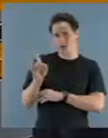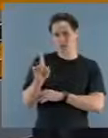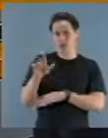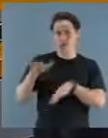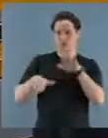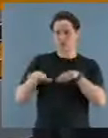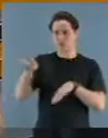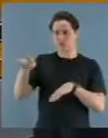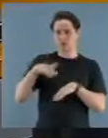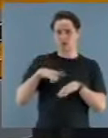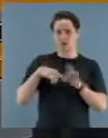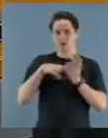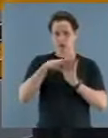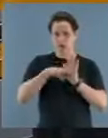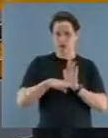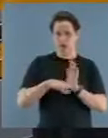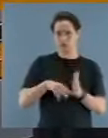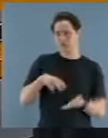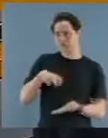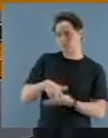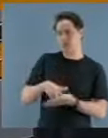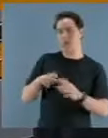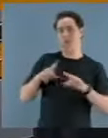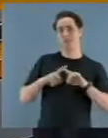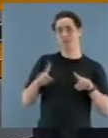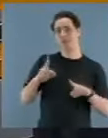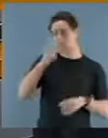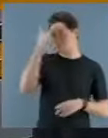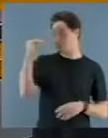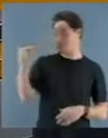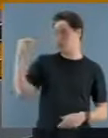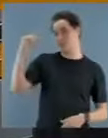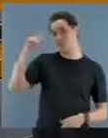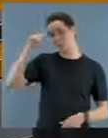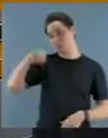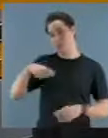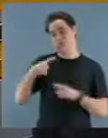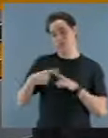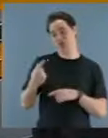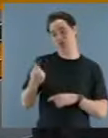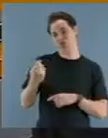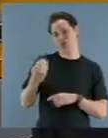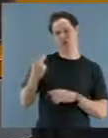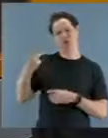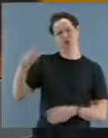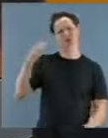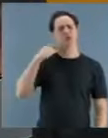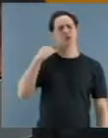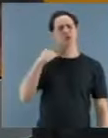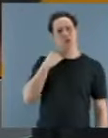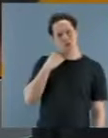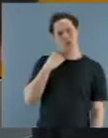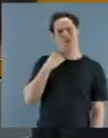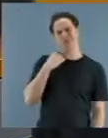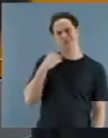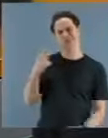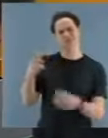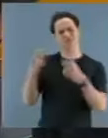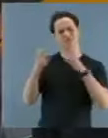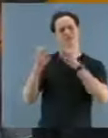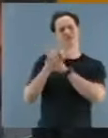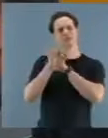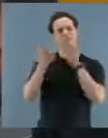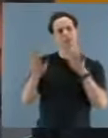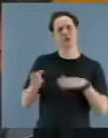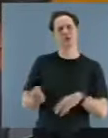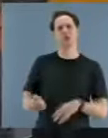tenha redução de pena por causa disso. Mas alguém mandou. Porque esse dinheiro todo na sua conta, claramente